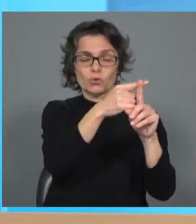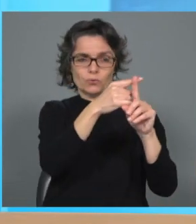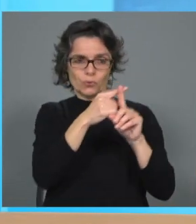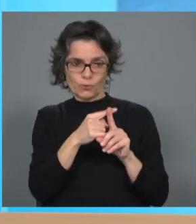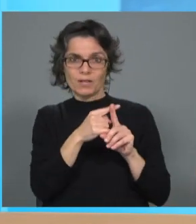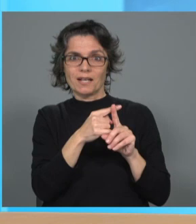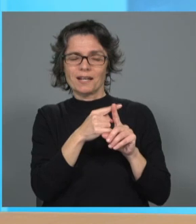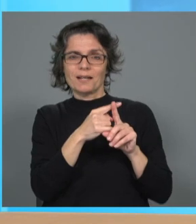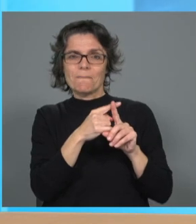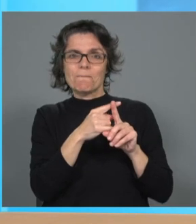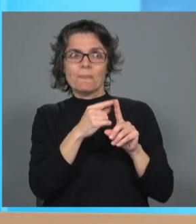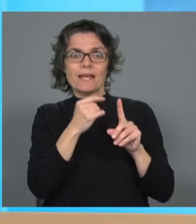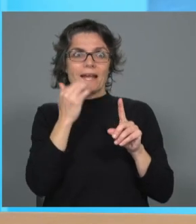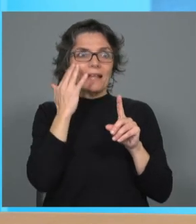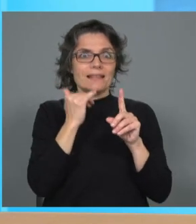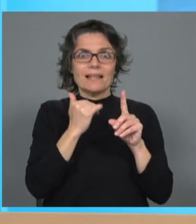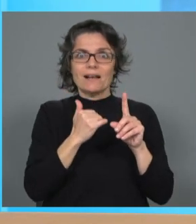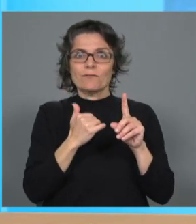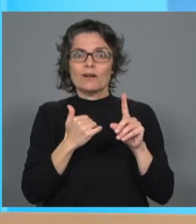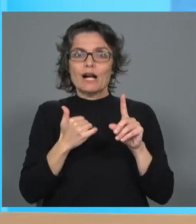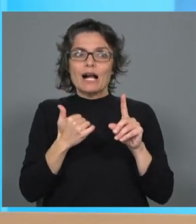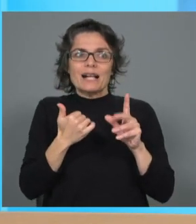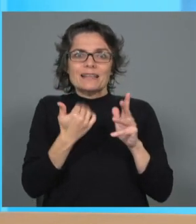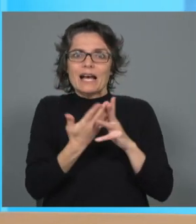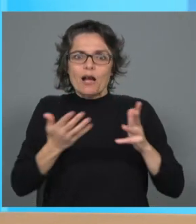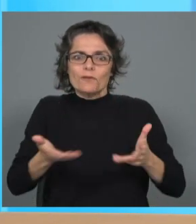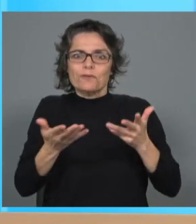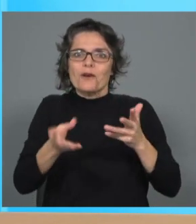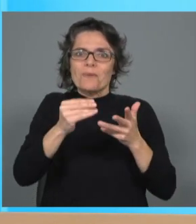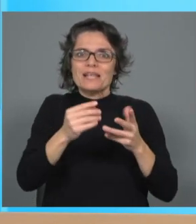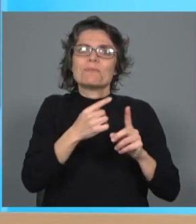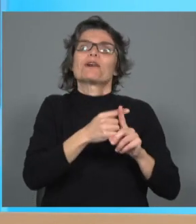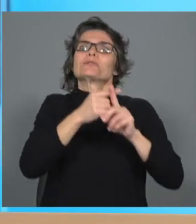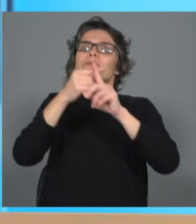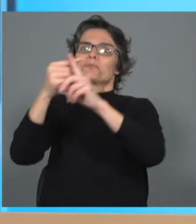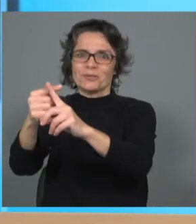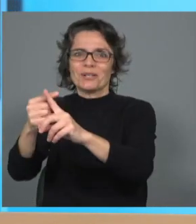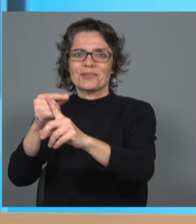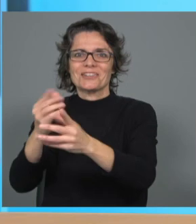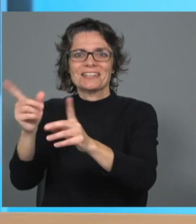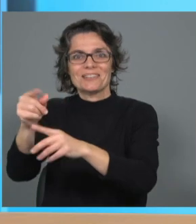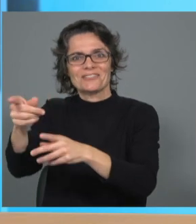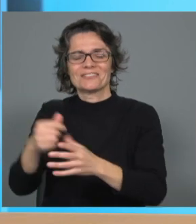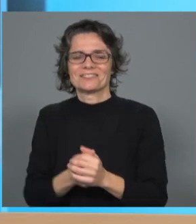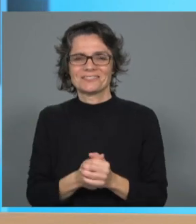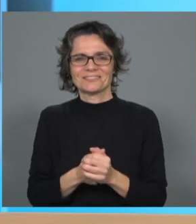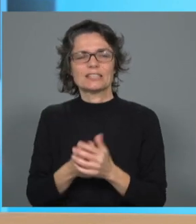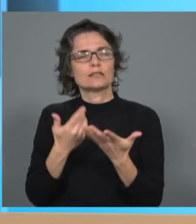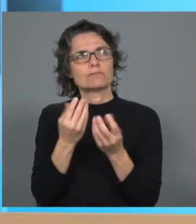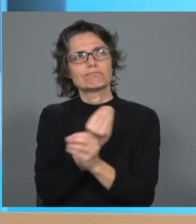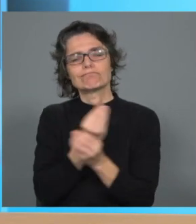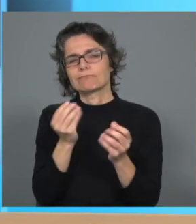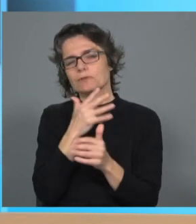tentava que a de cruz tivesse ainda menos peso do que na paragem anterior. E isso